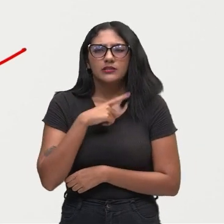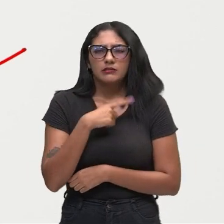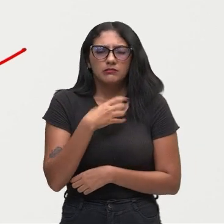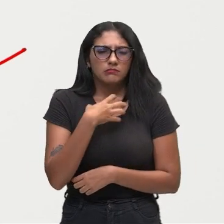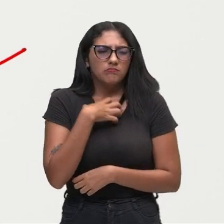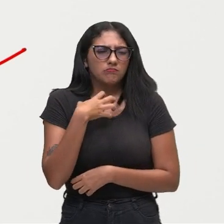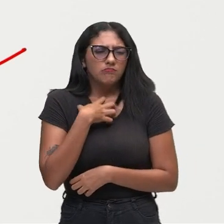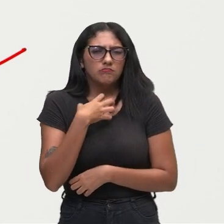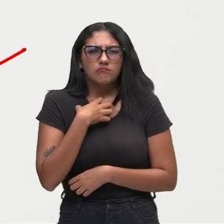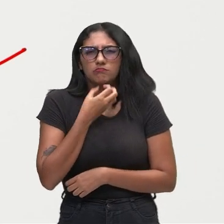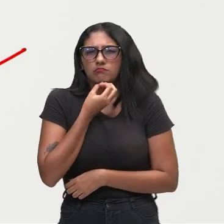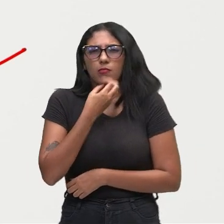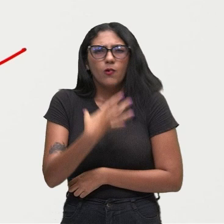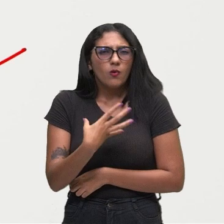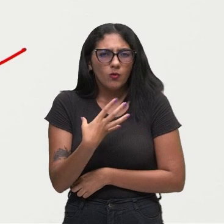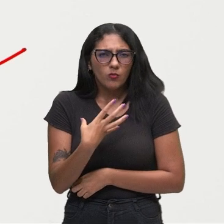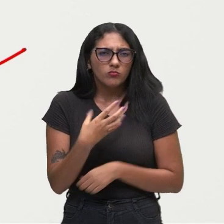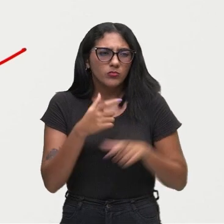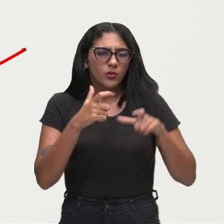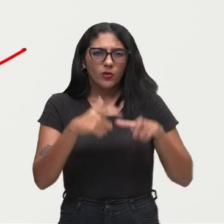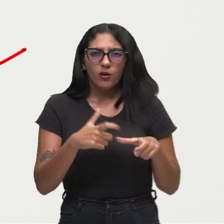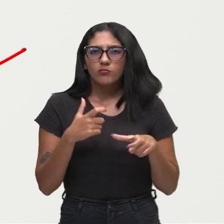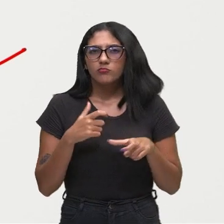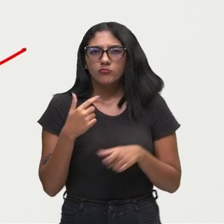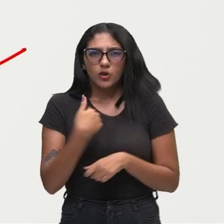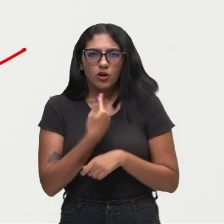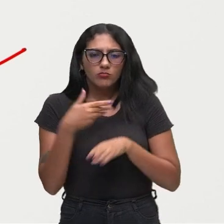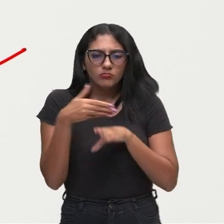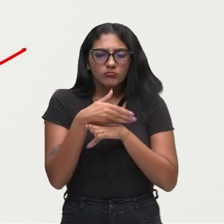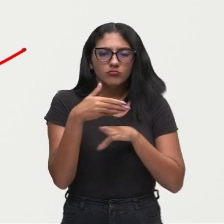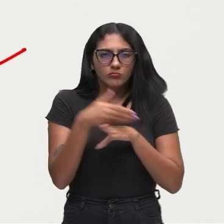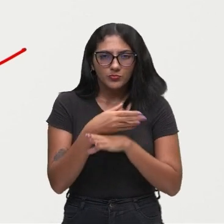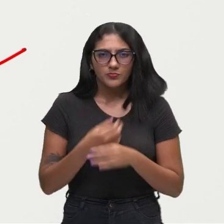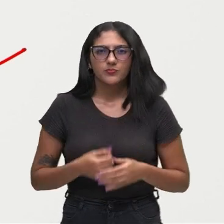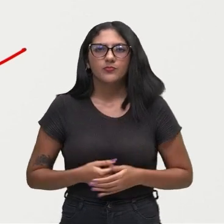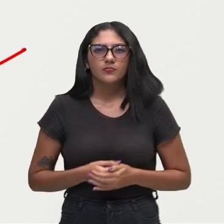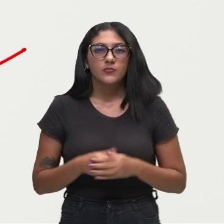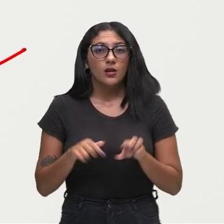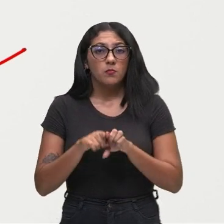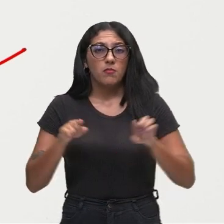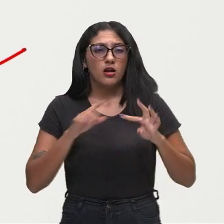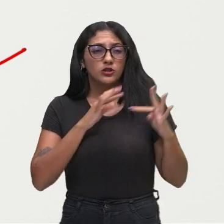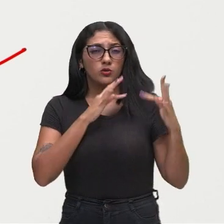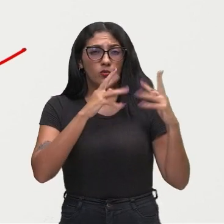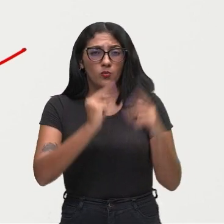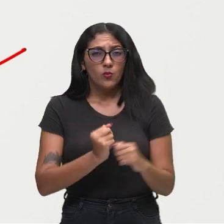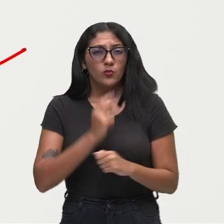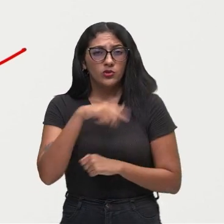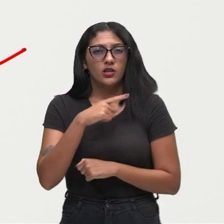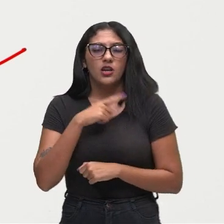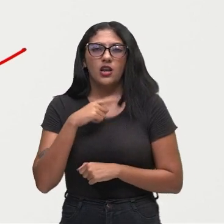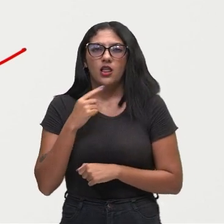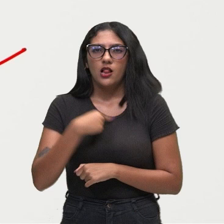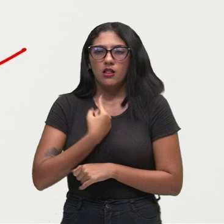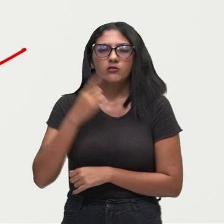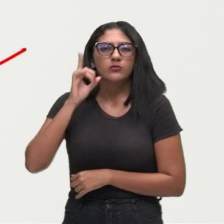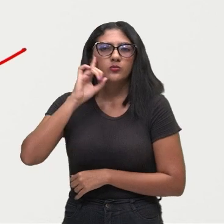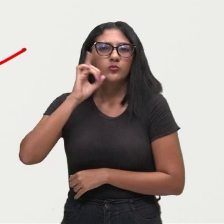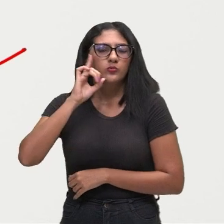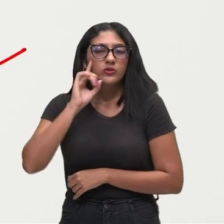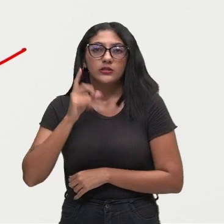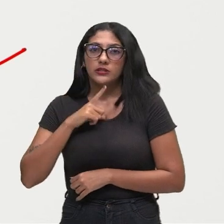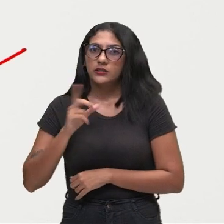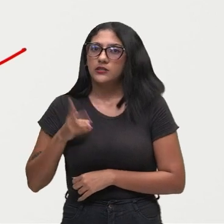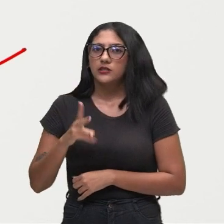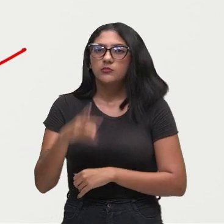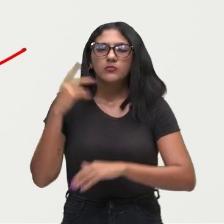ambientes onde estamos, né? Mas que eles todos fazem parte do nosso dia a dia e vão continuar